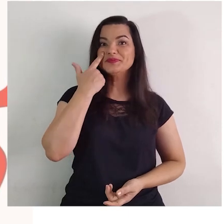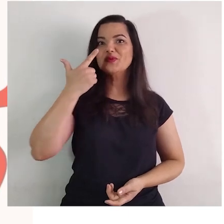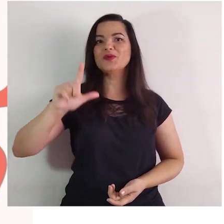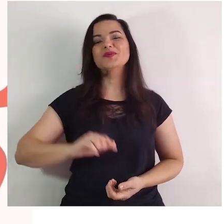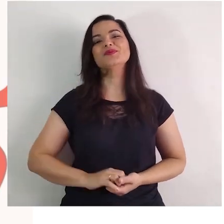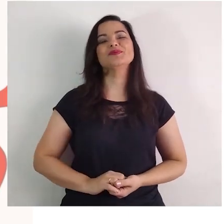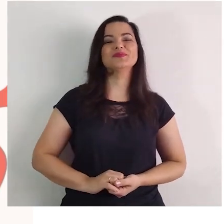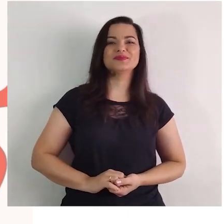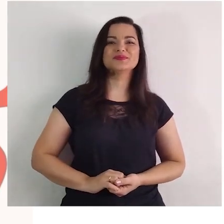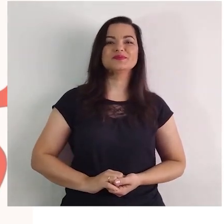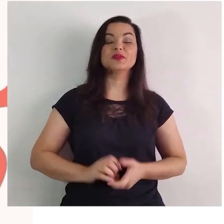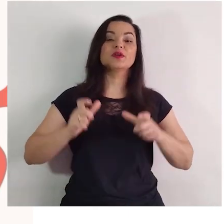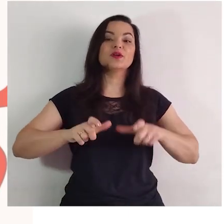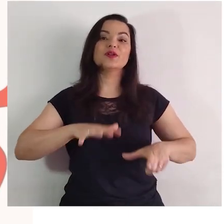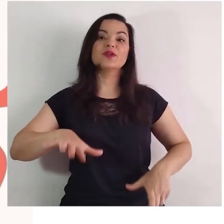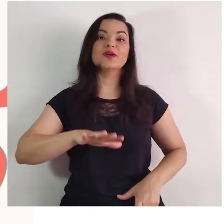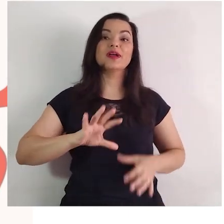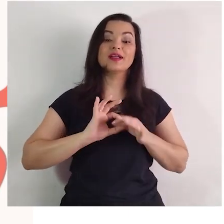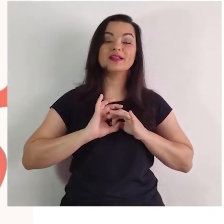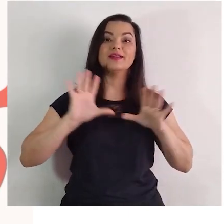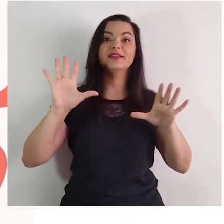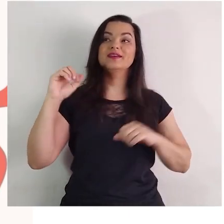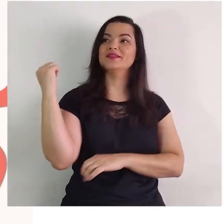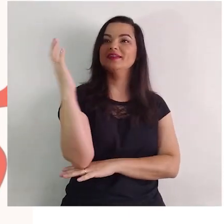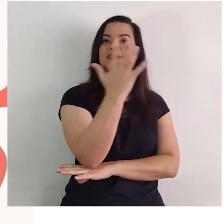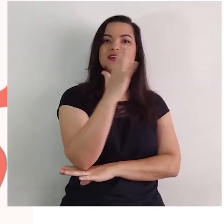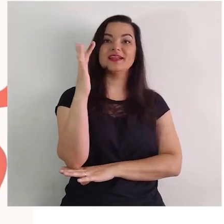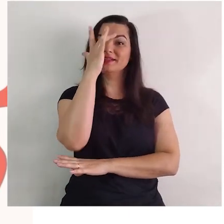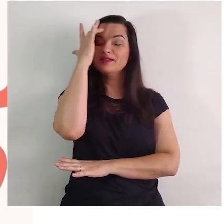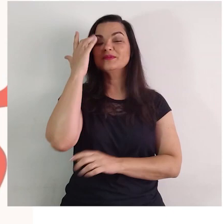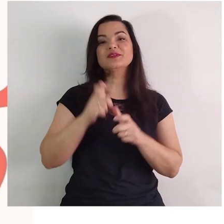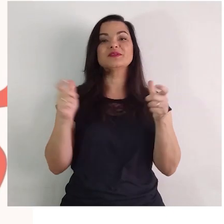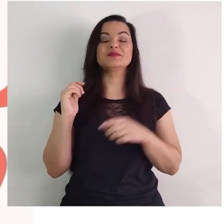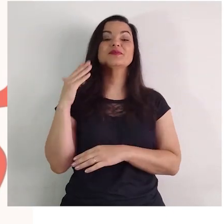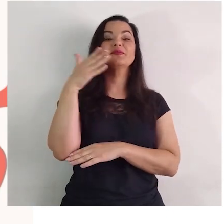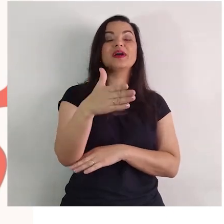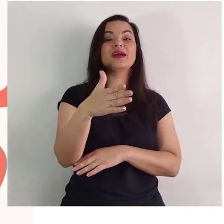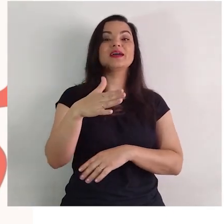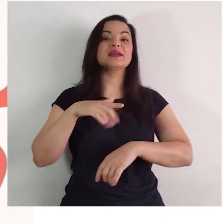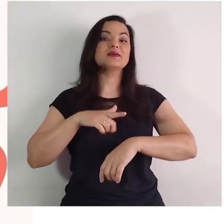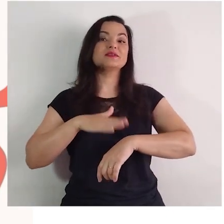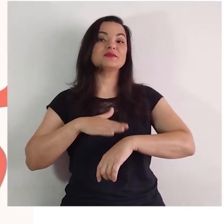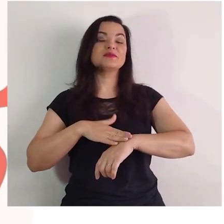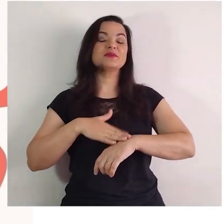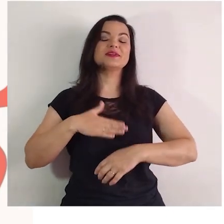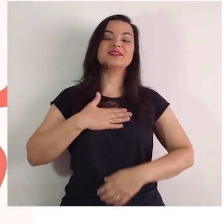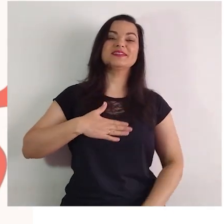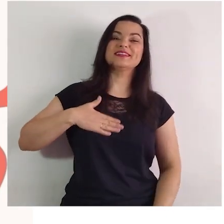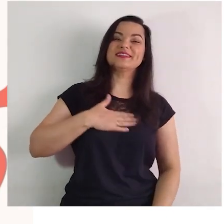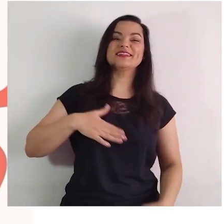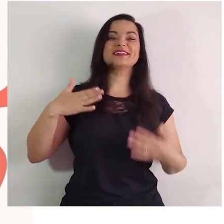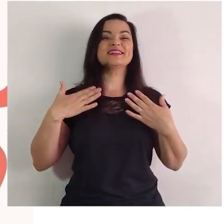Vamos à próxima? Espaço ao ar livre com área verde que as pessoas costumam ir para ter momentos de